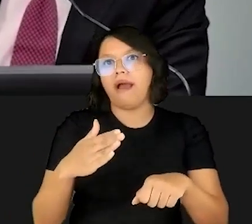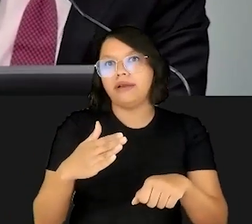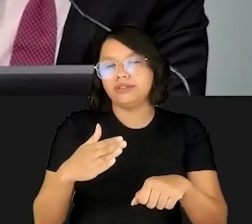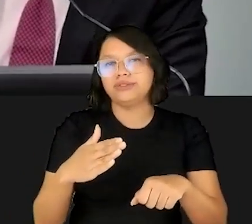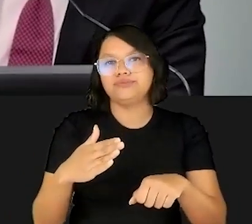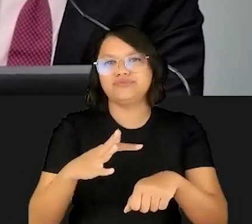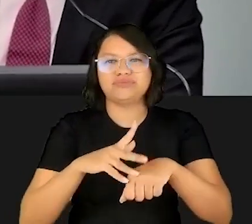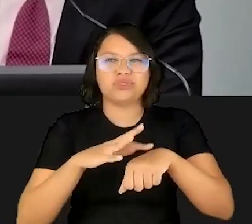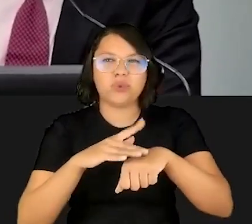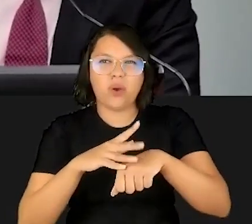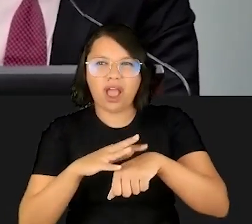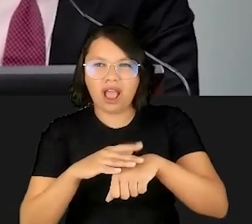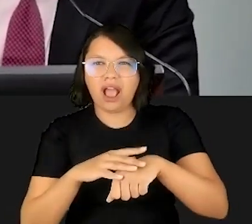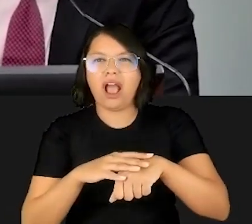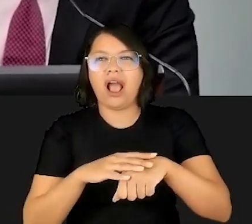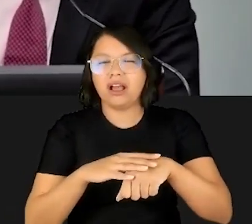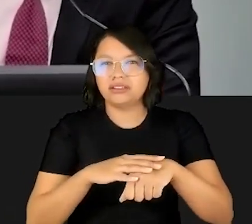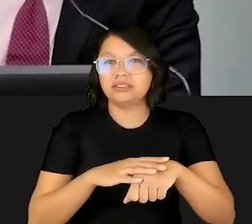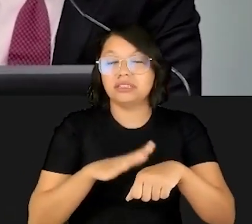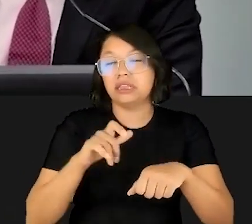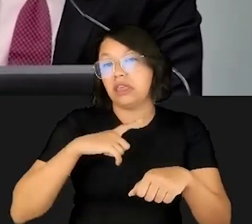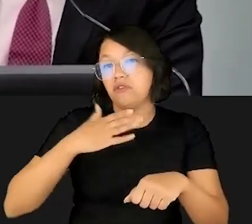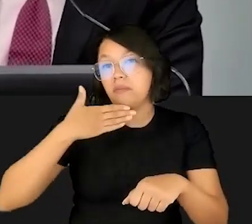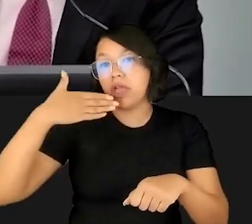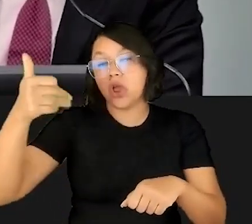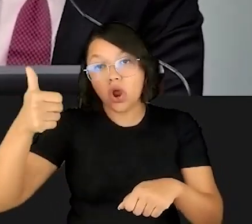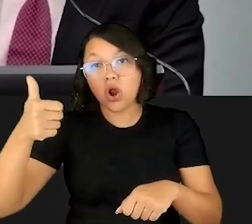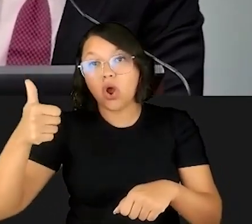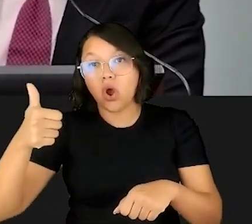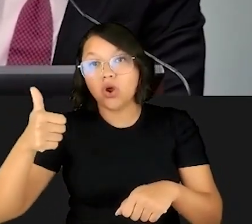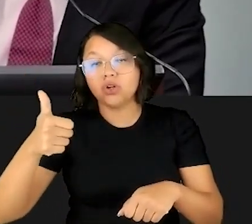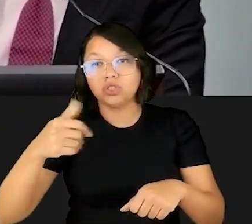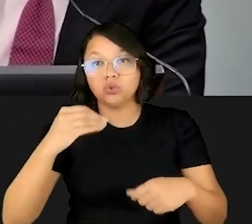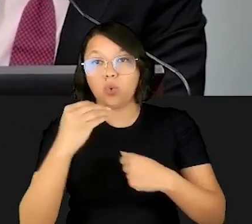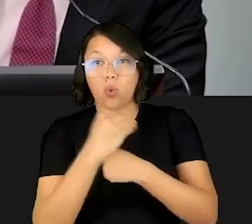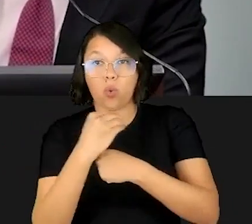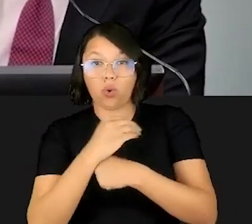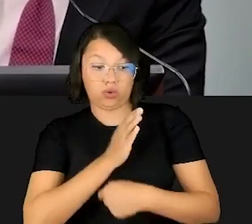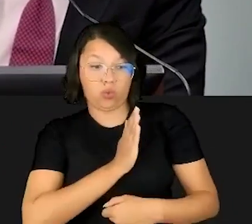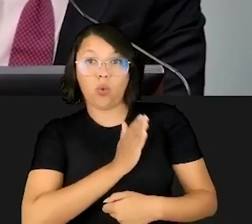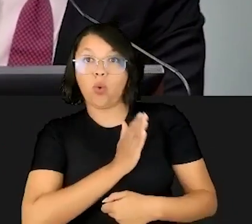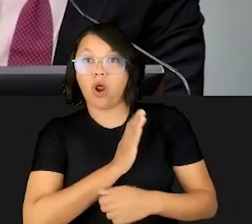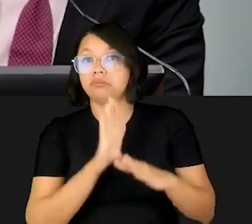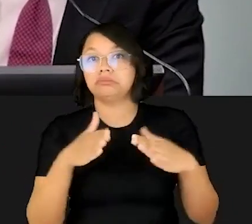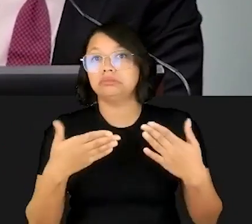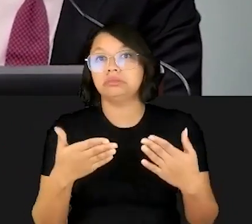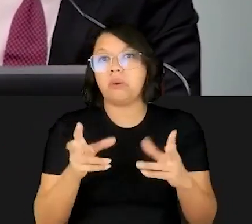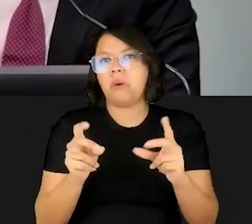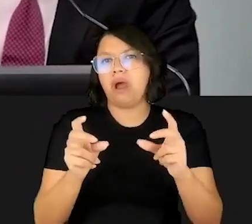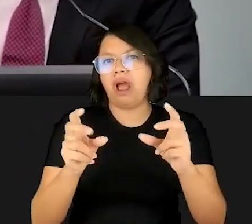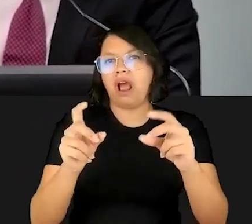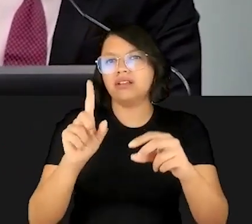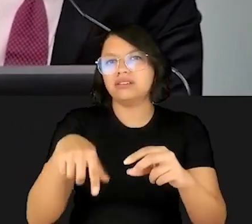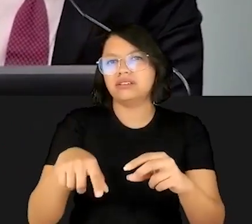infectocontagiosas, houve uma melhoria no tratamento das doenças cardiovasculares, então o câncer naturalmente ocuparia um